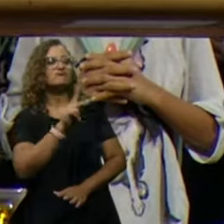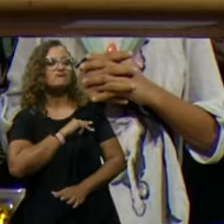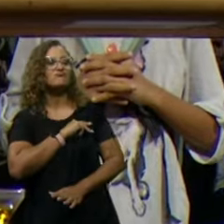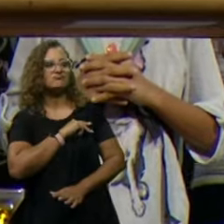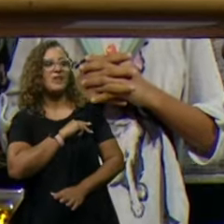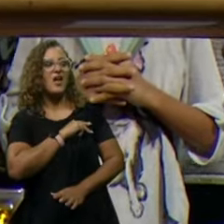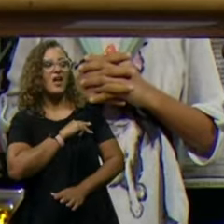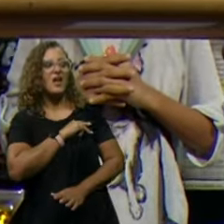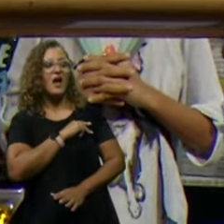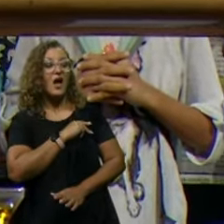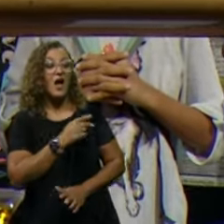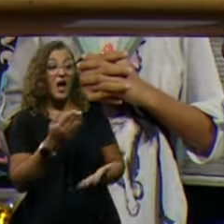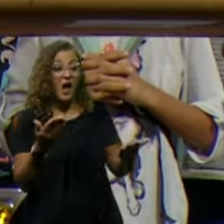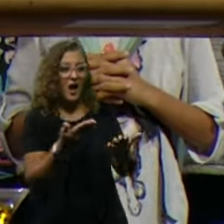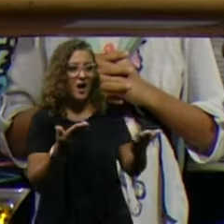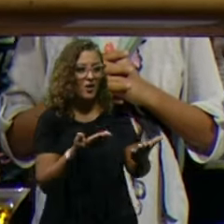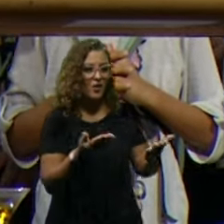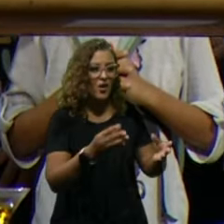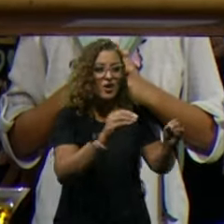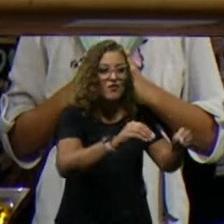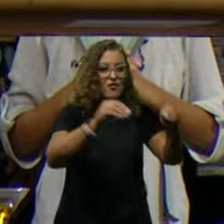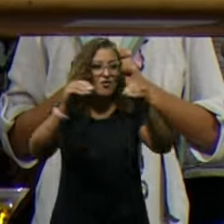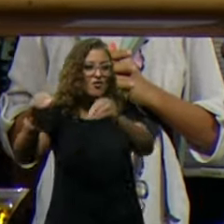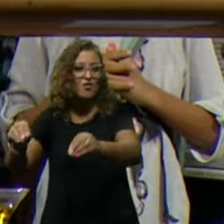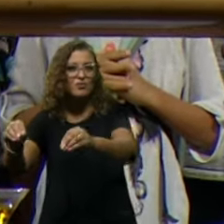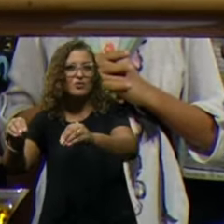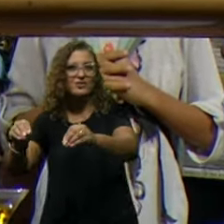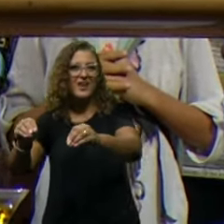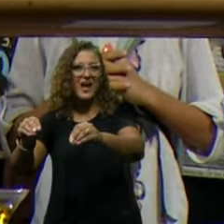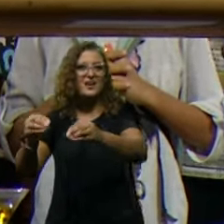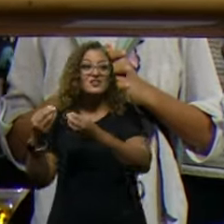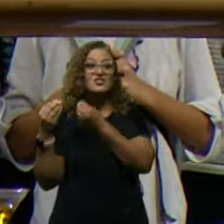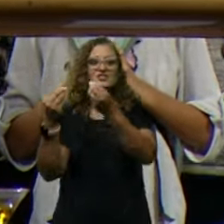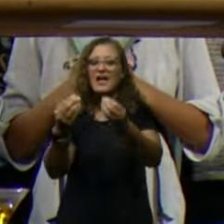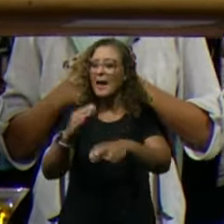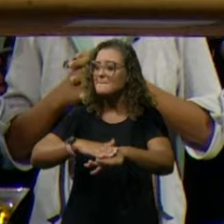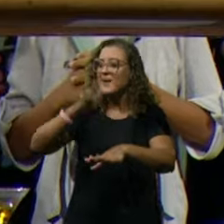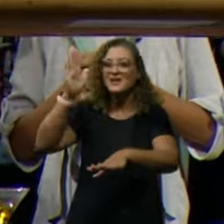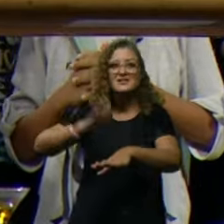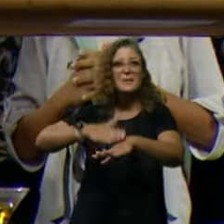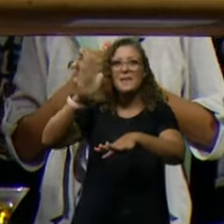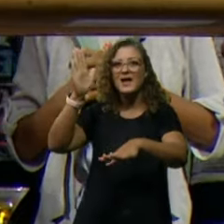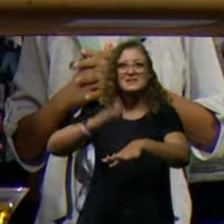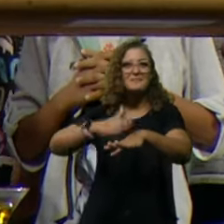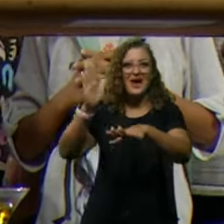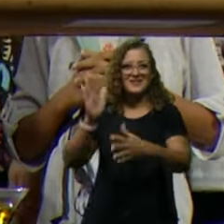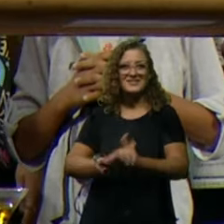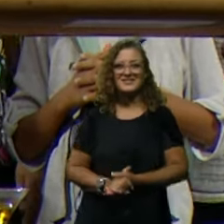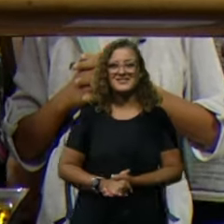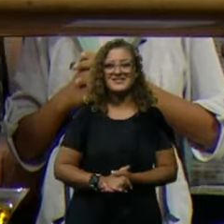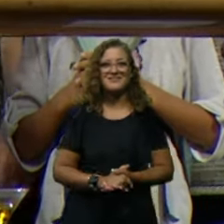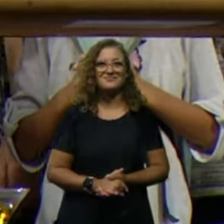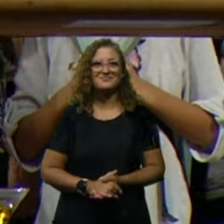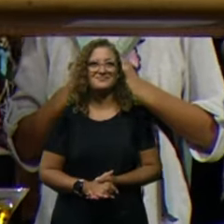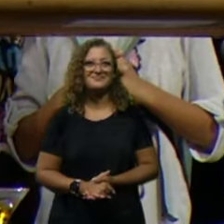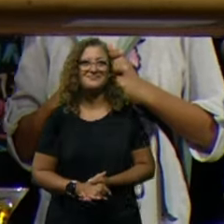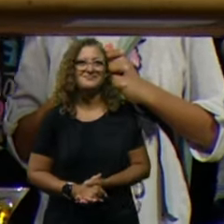consideração e eu prometo encerro aqui hum hum tão crente à beça